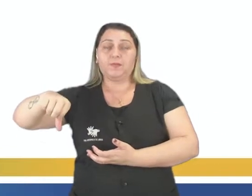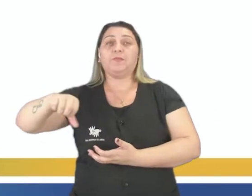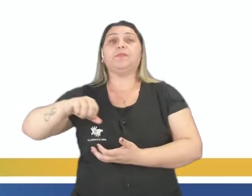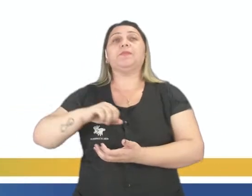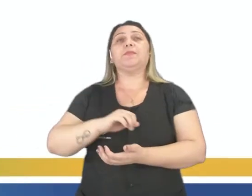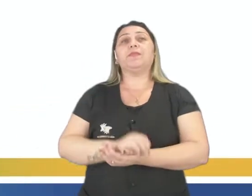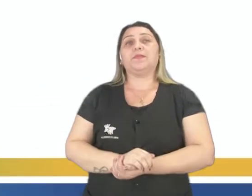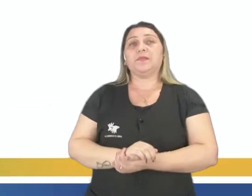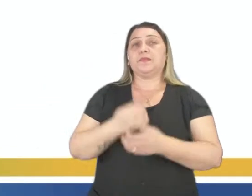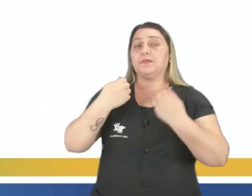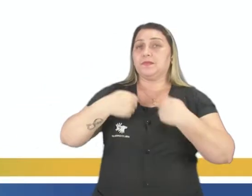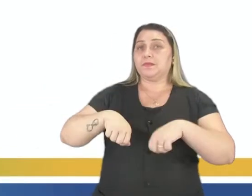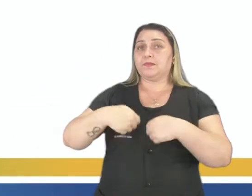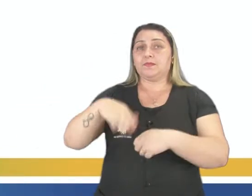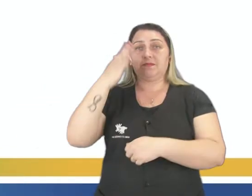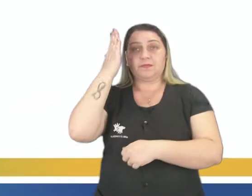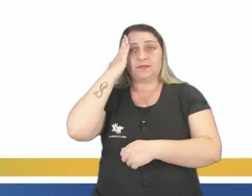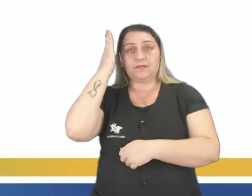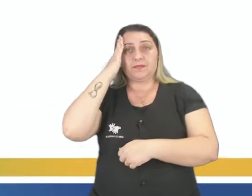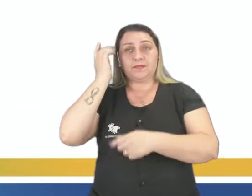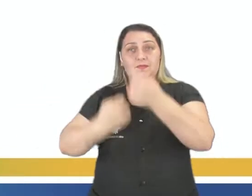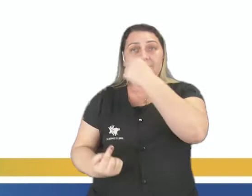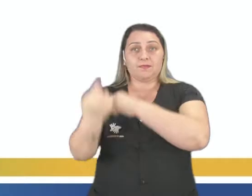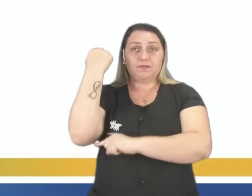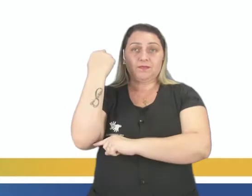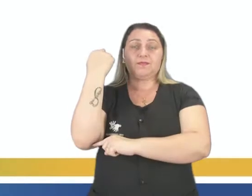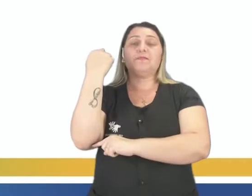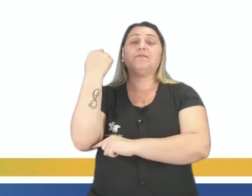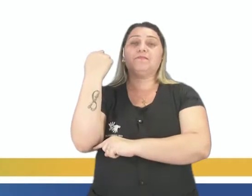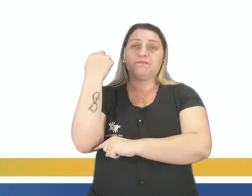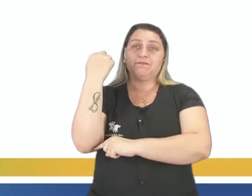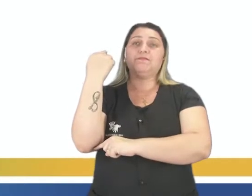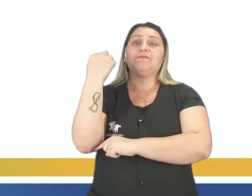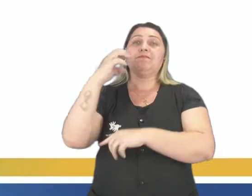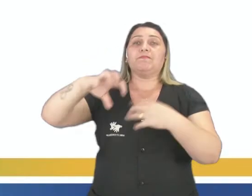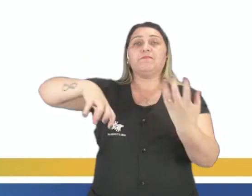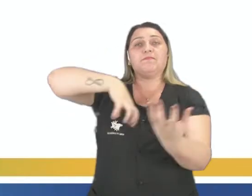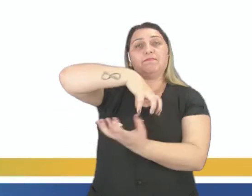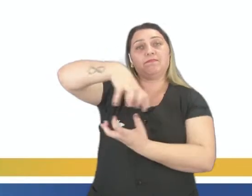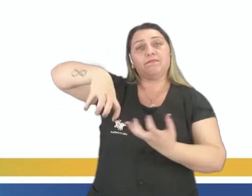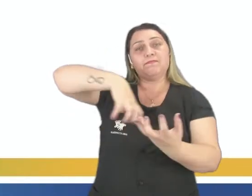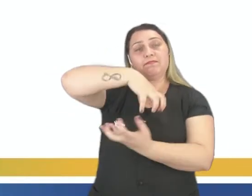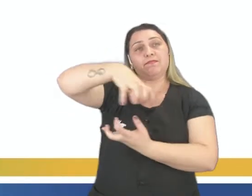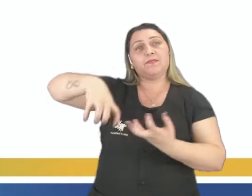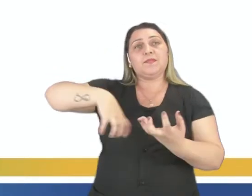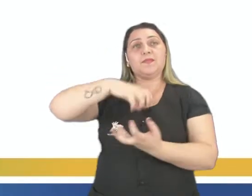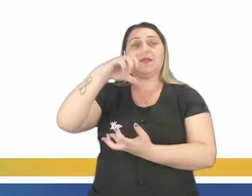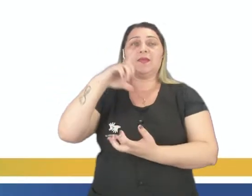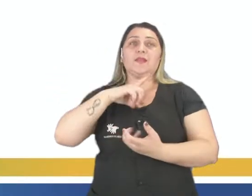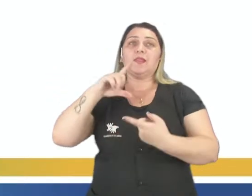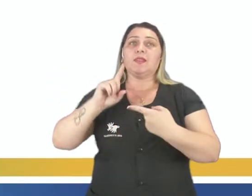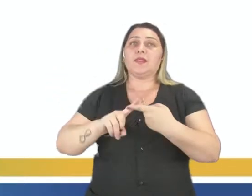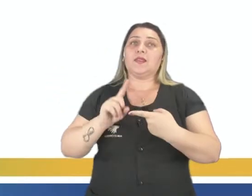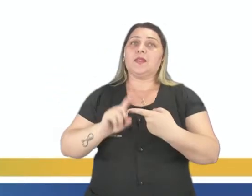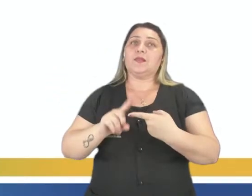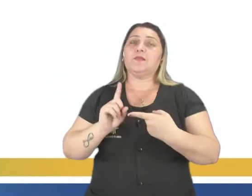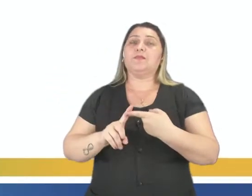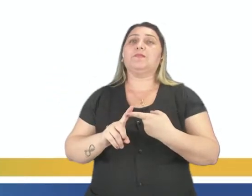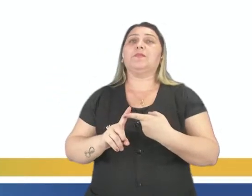1959, né? A gente precisa entender um pouco aí os antecedentes aí, então dessa revolução. O que a gente tem? A gente tem